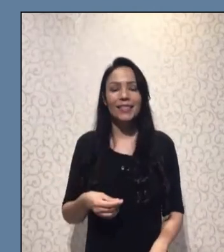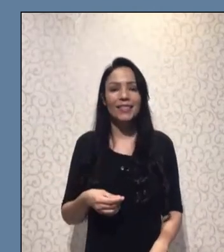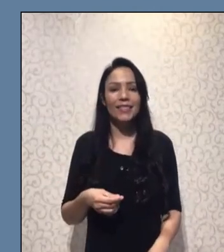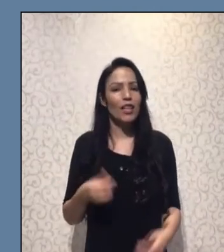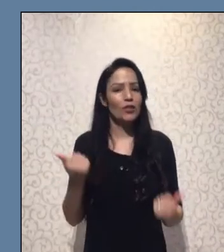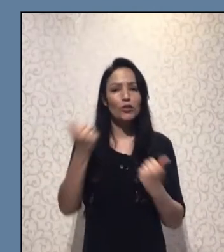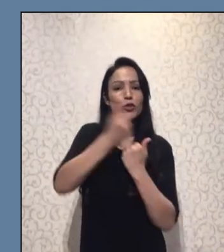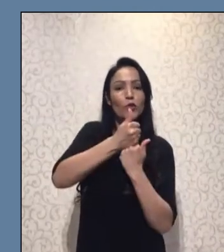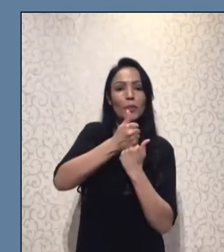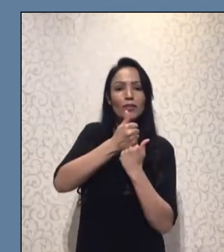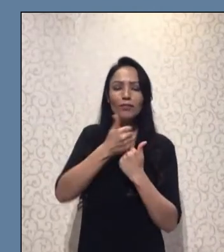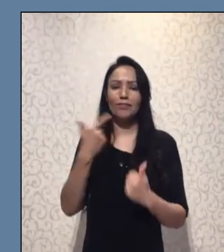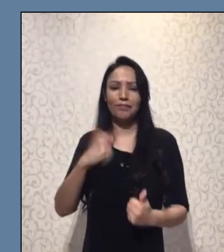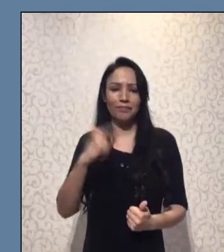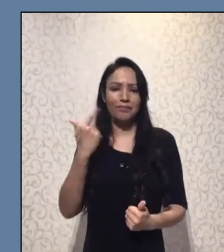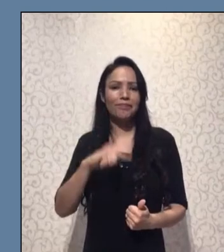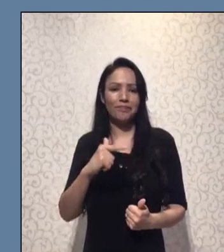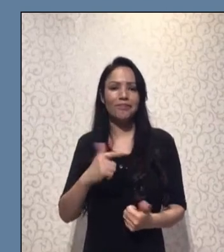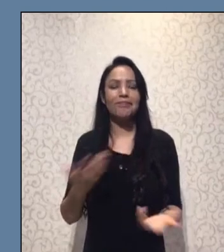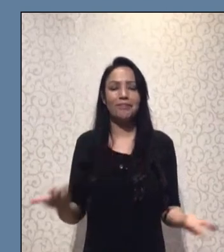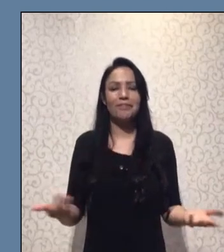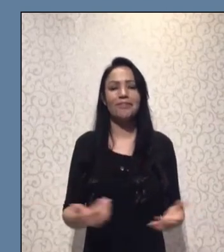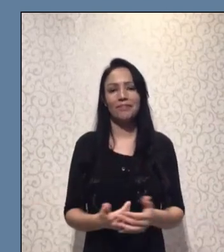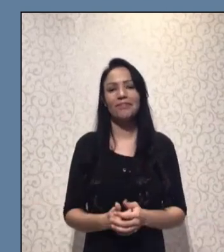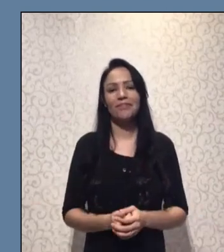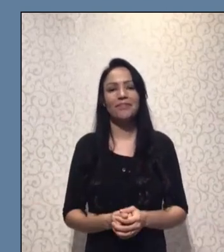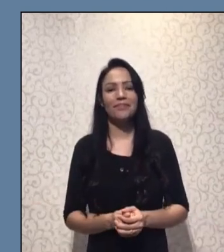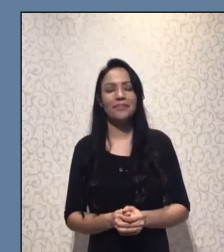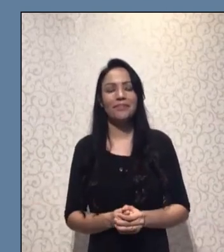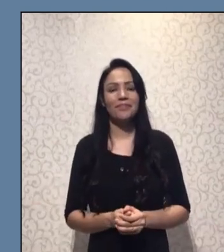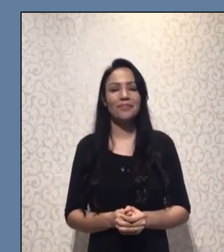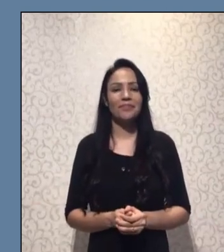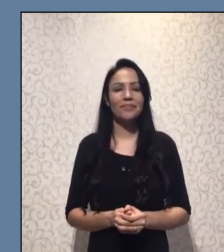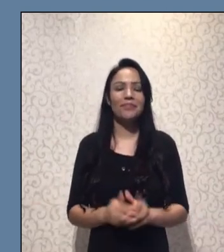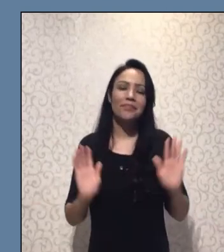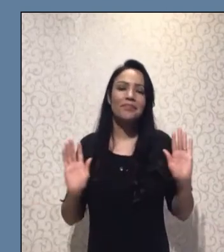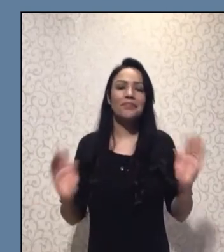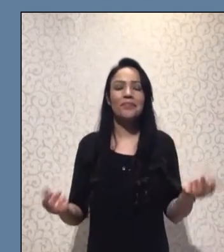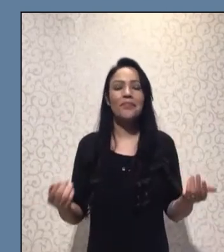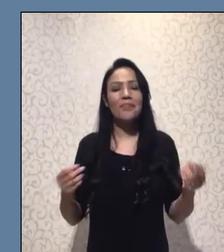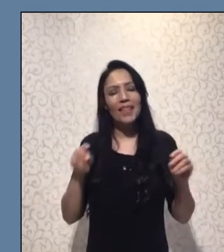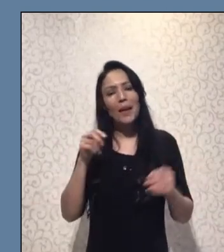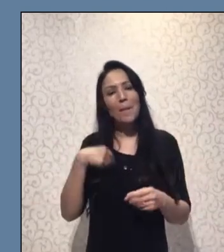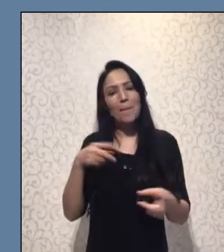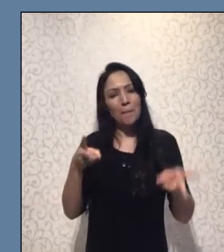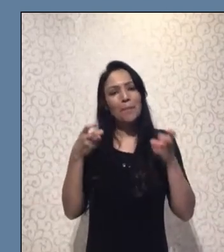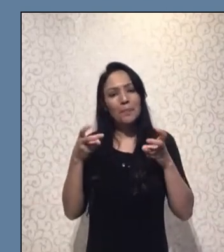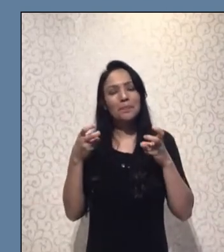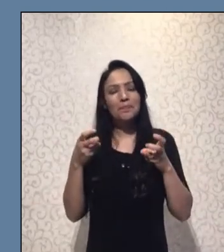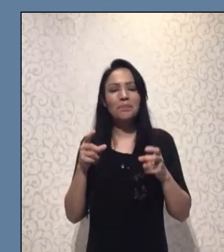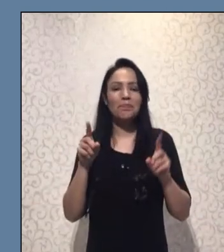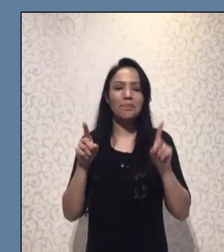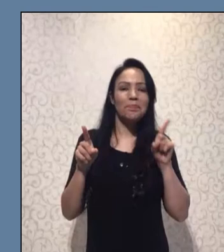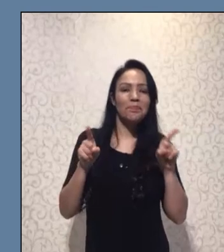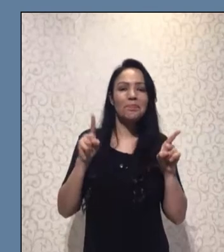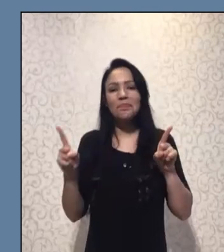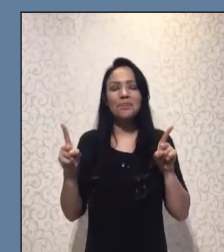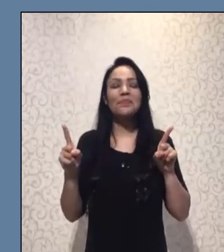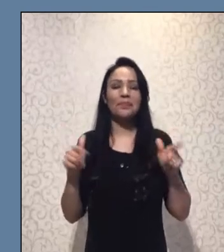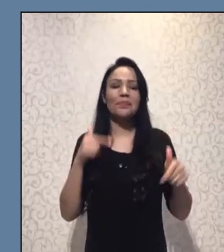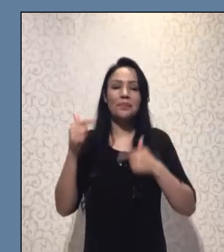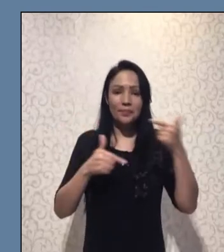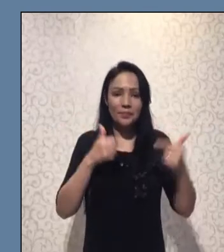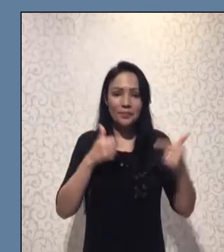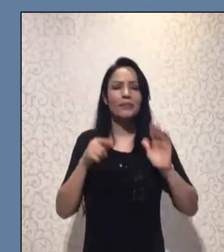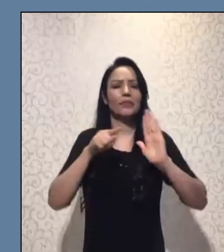insubstituível da presença, da ação na presença. Enfim, eu vejo dessas duas maneiras. Eu acho que o trabalho com a pesquisa,